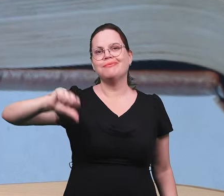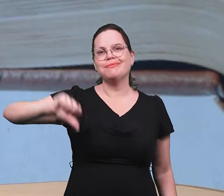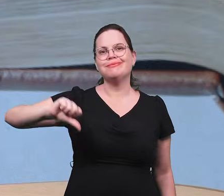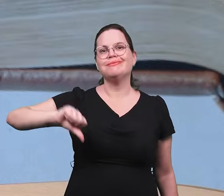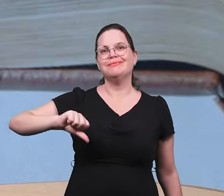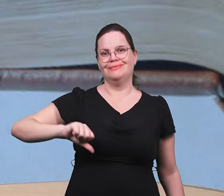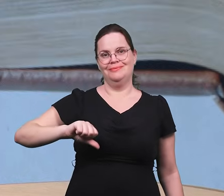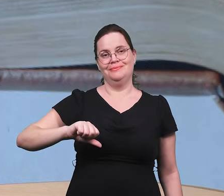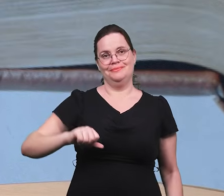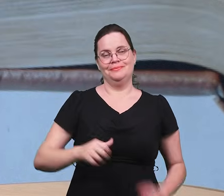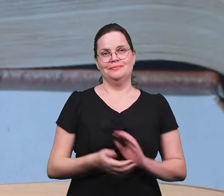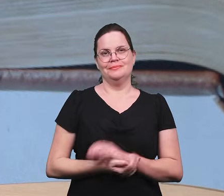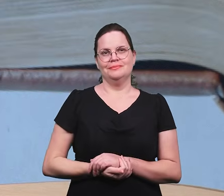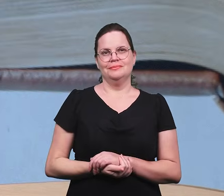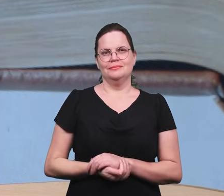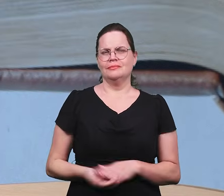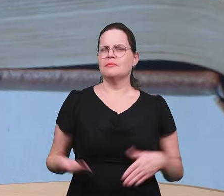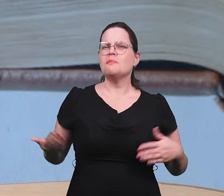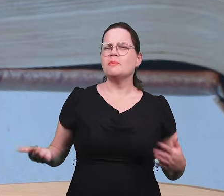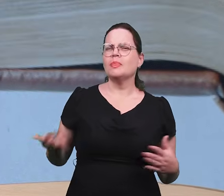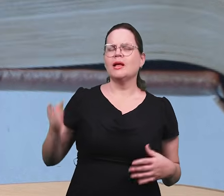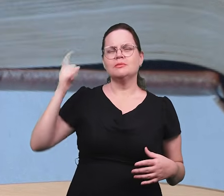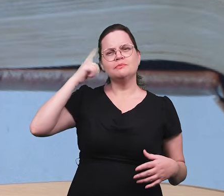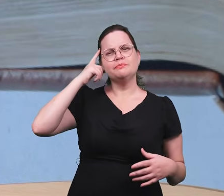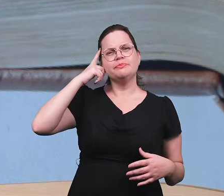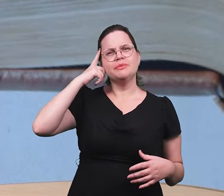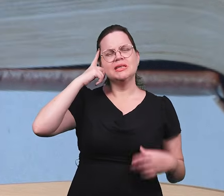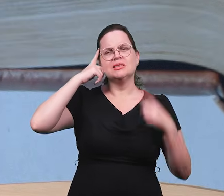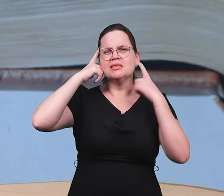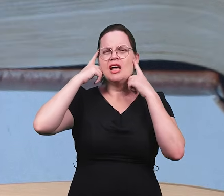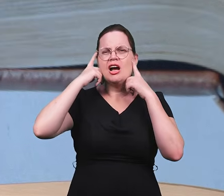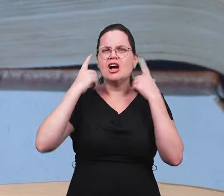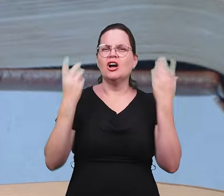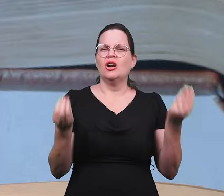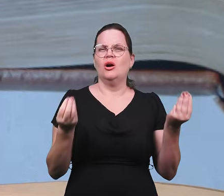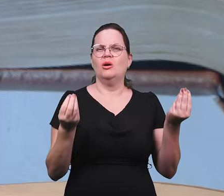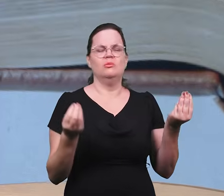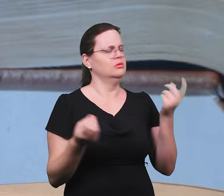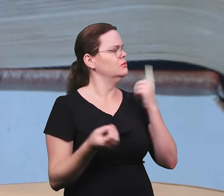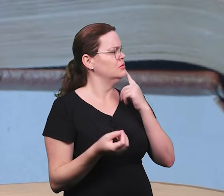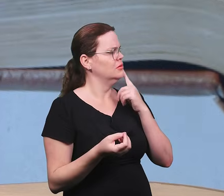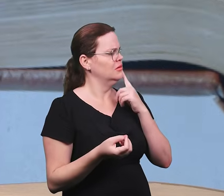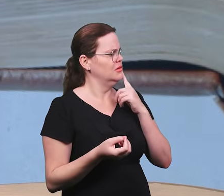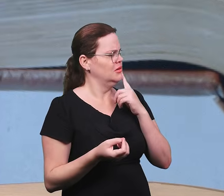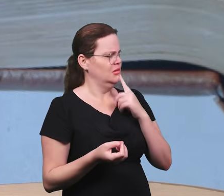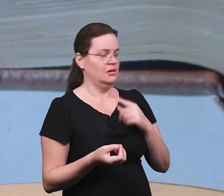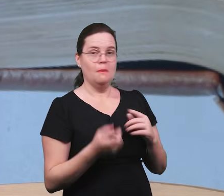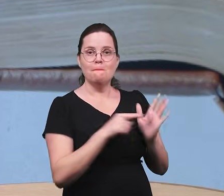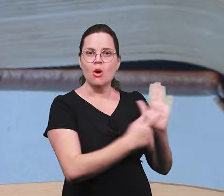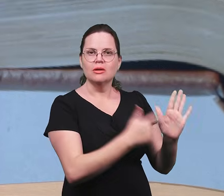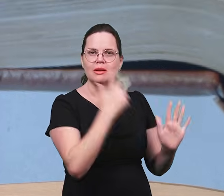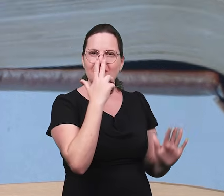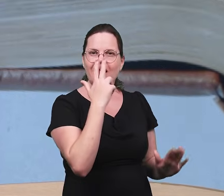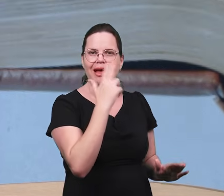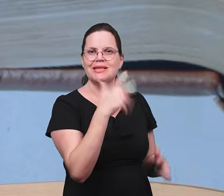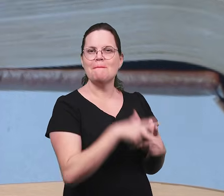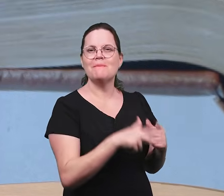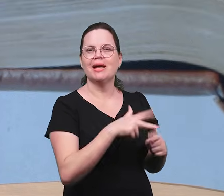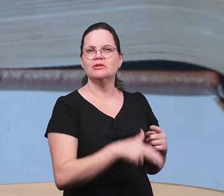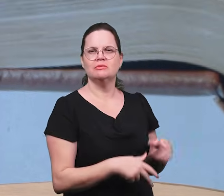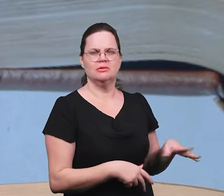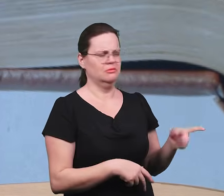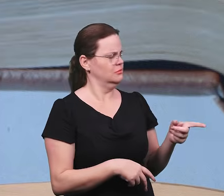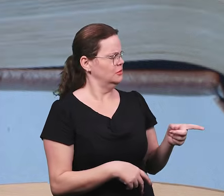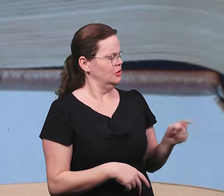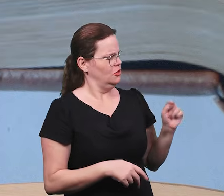E ela ainda levando as dificuldades. Ela fala para Jesus assim, olha, o senhor não tem nem